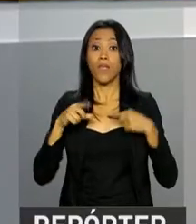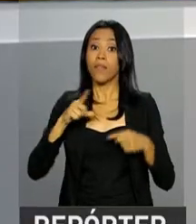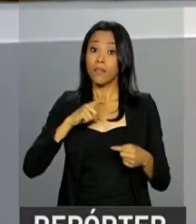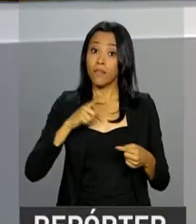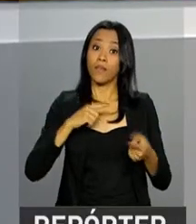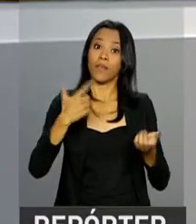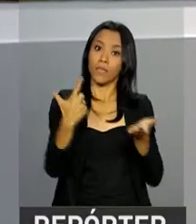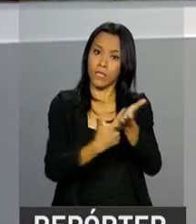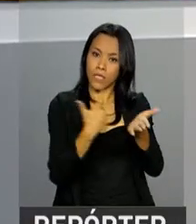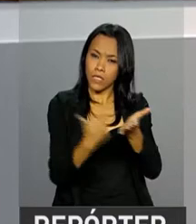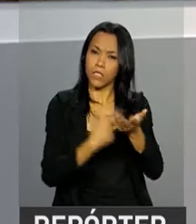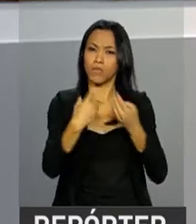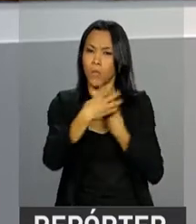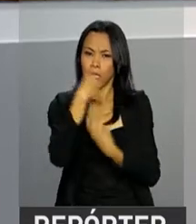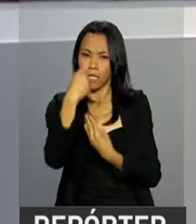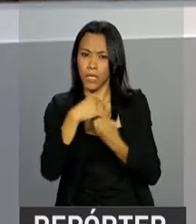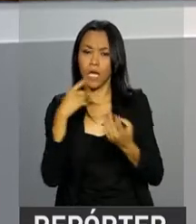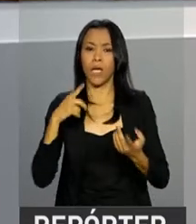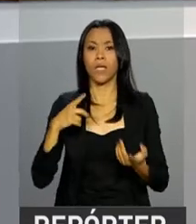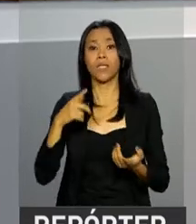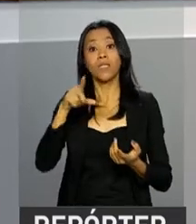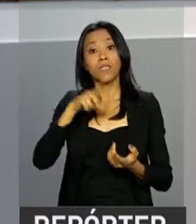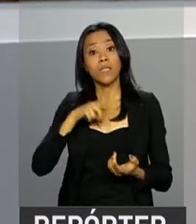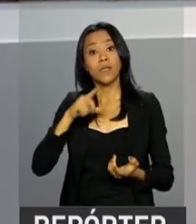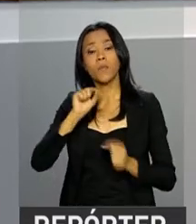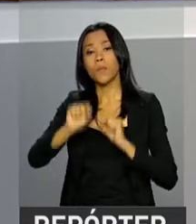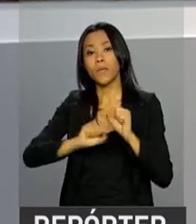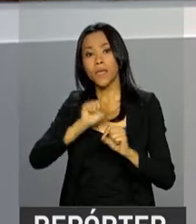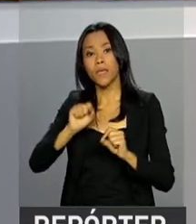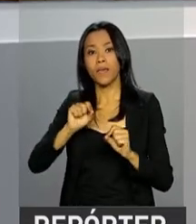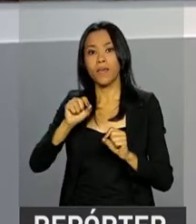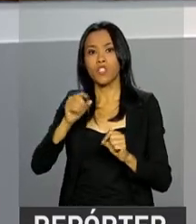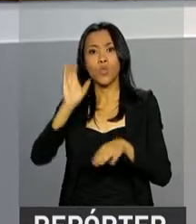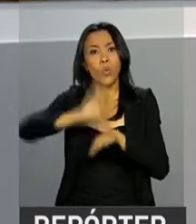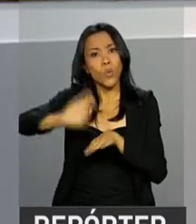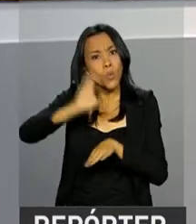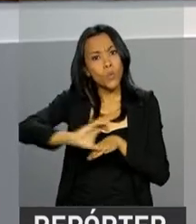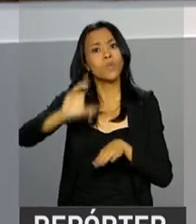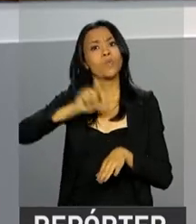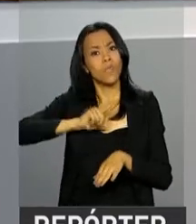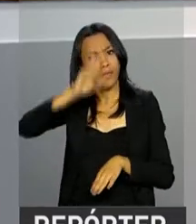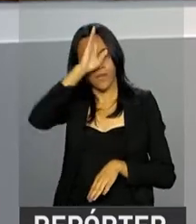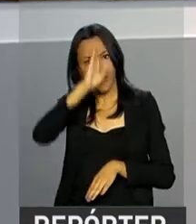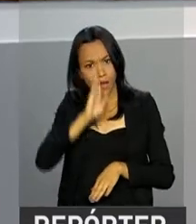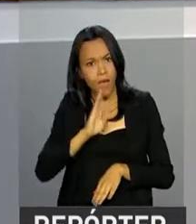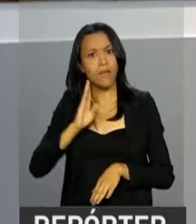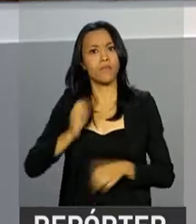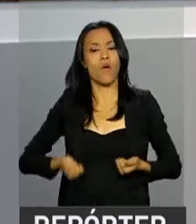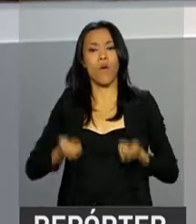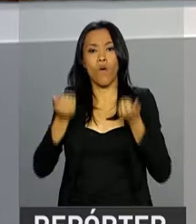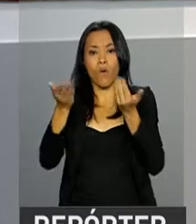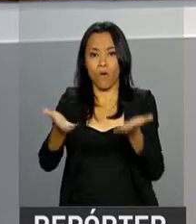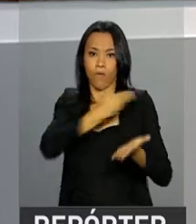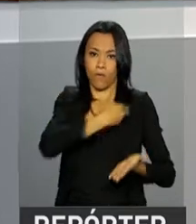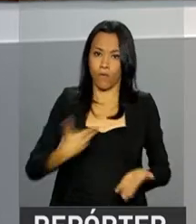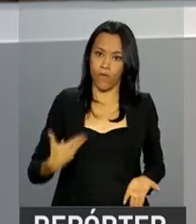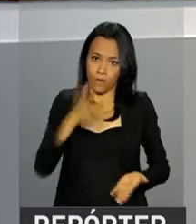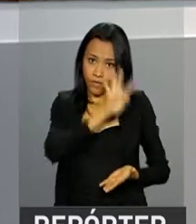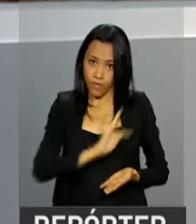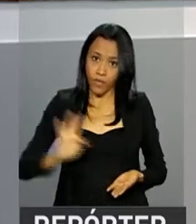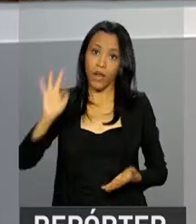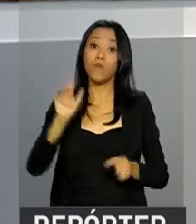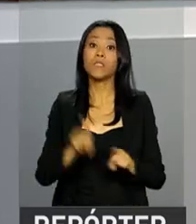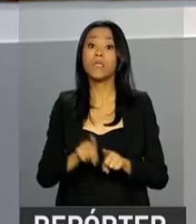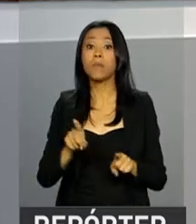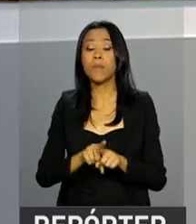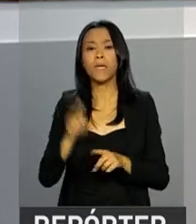empresas turísticas participarem do Cadastur estão a possibilidade de fazer cursos de graça oferecidos pelo governo federal, além de contar com